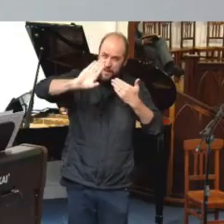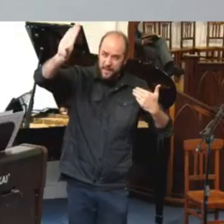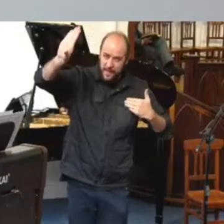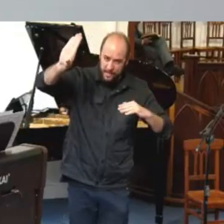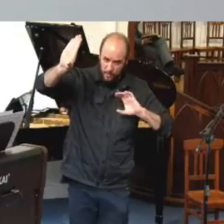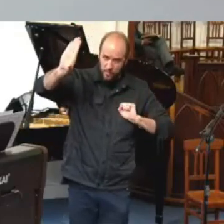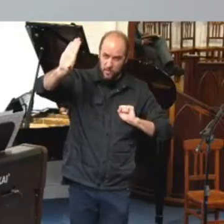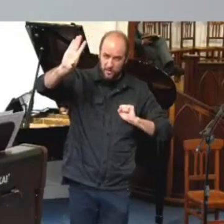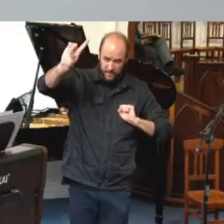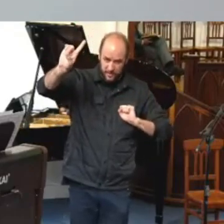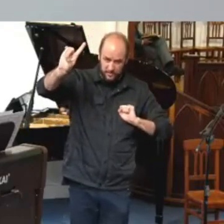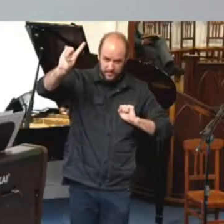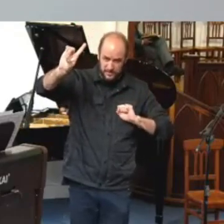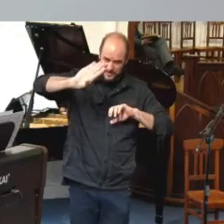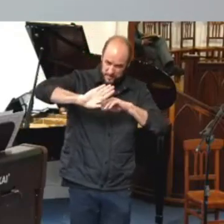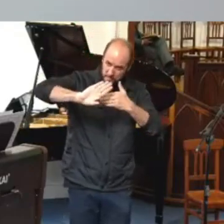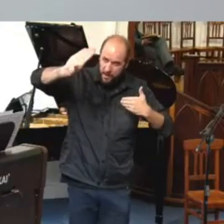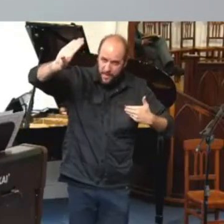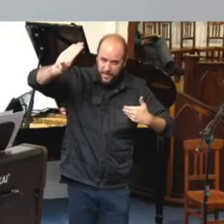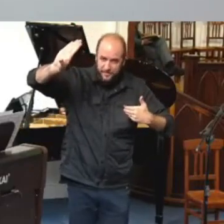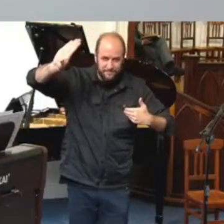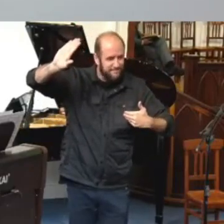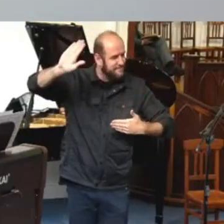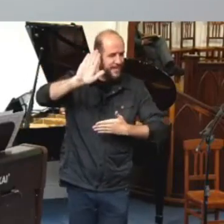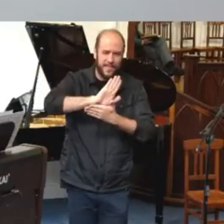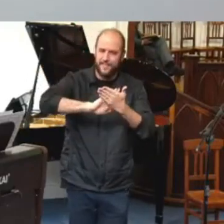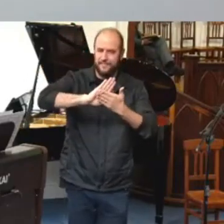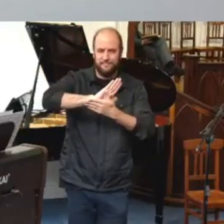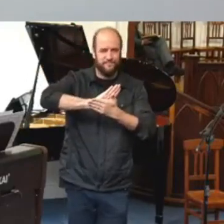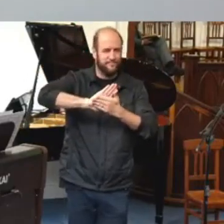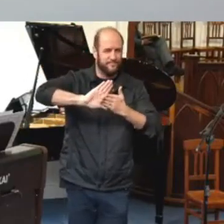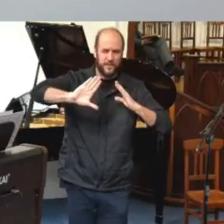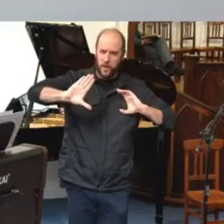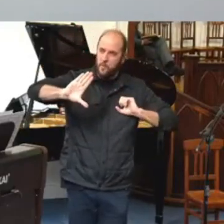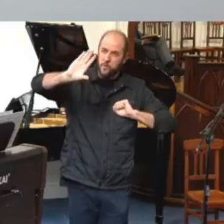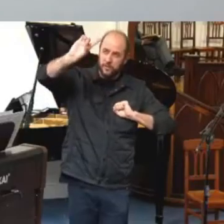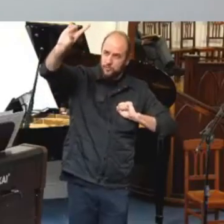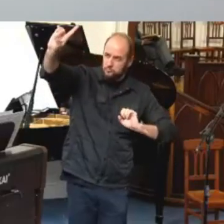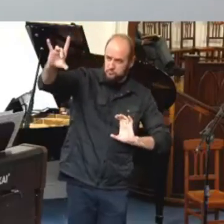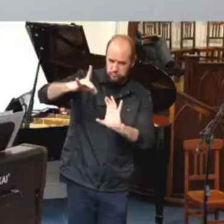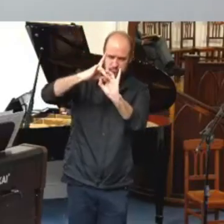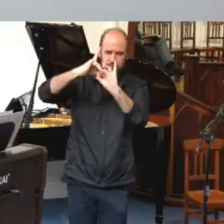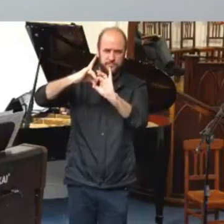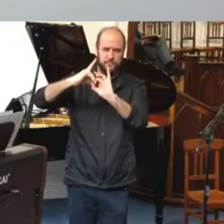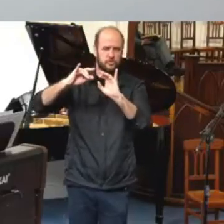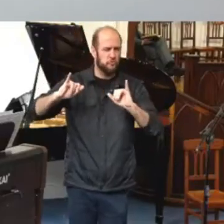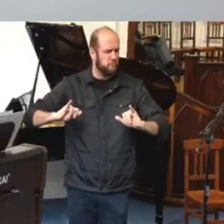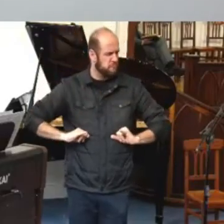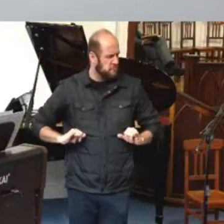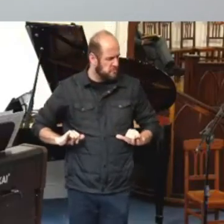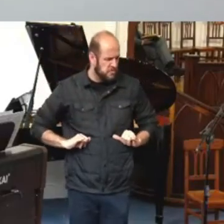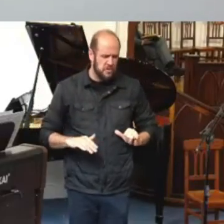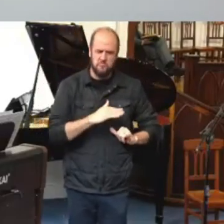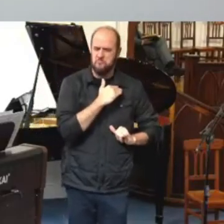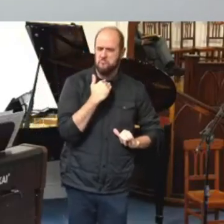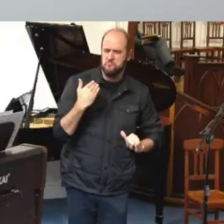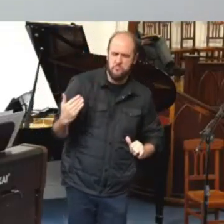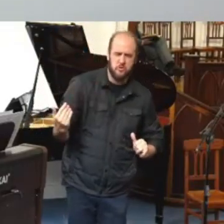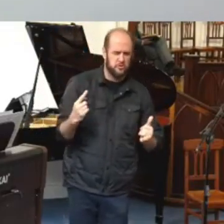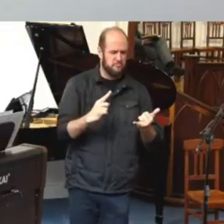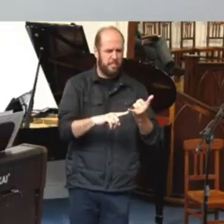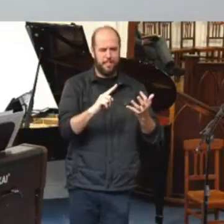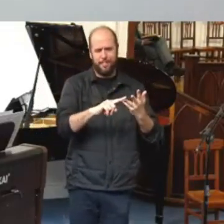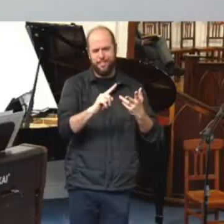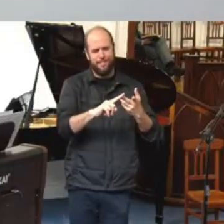amor de Deus. Nada. Nem mesmo o sofrimento, e muito menos a morte, poderá nos separar